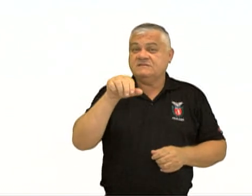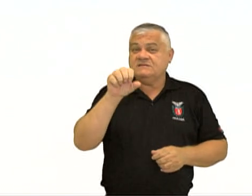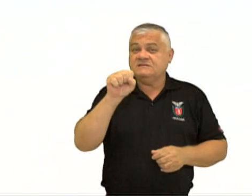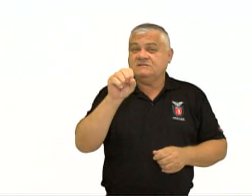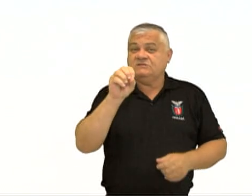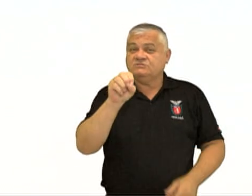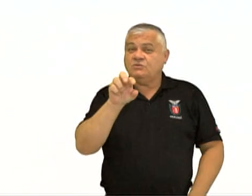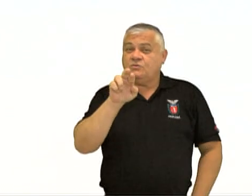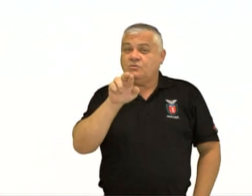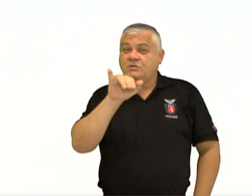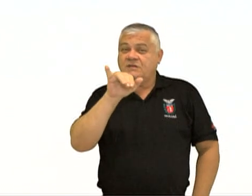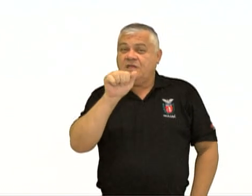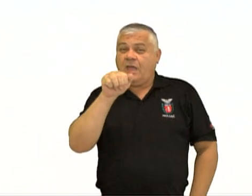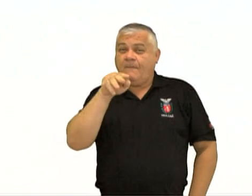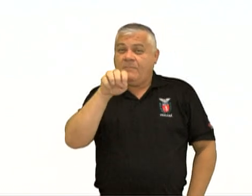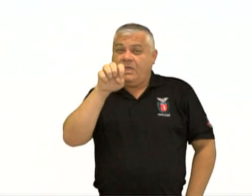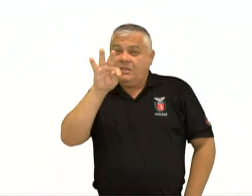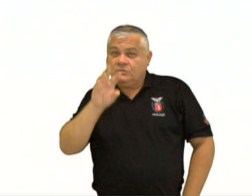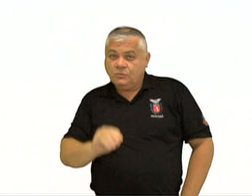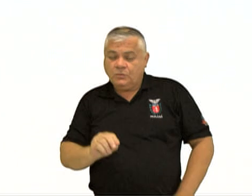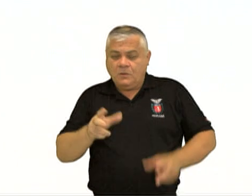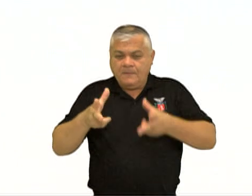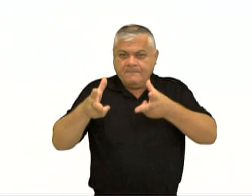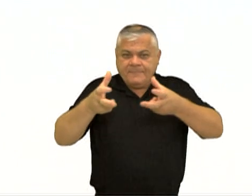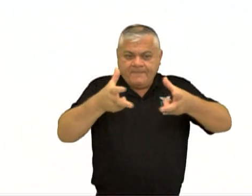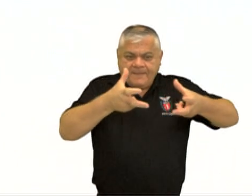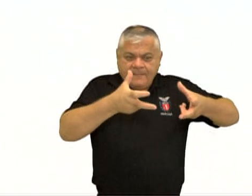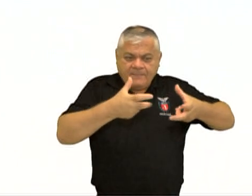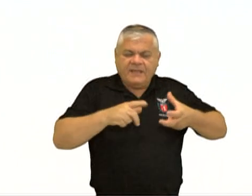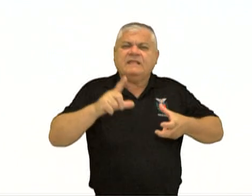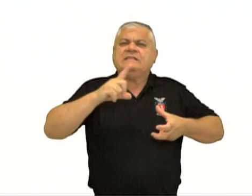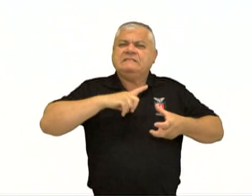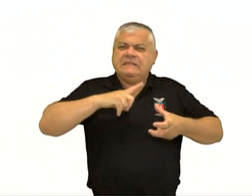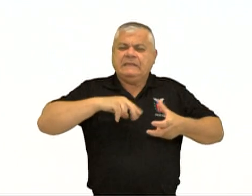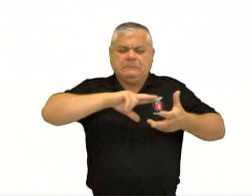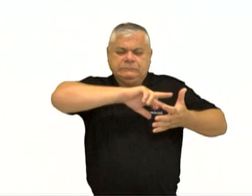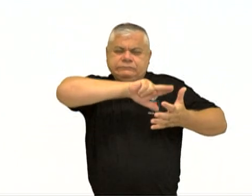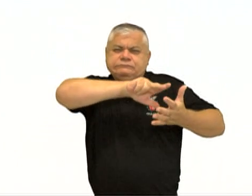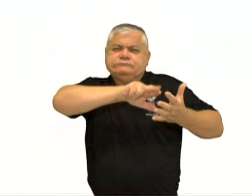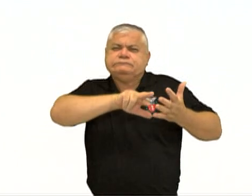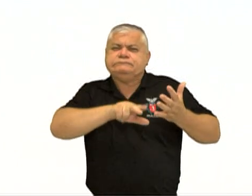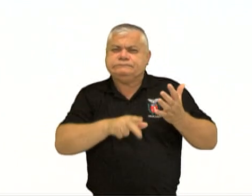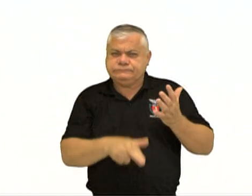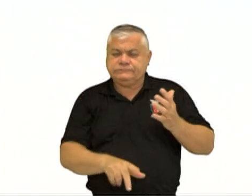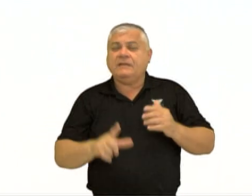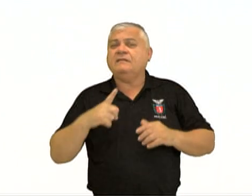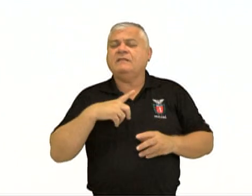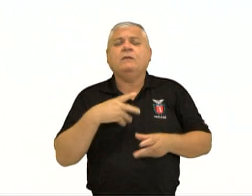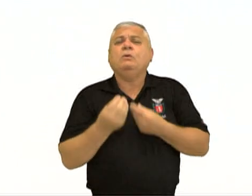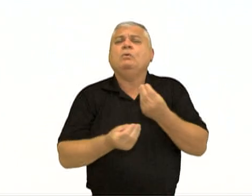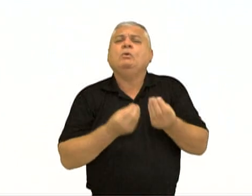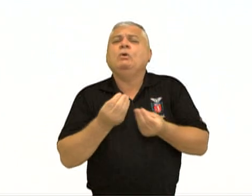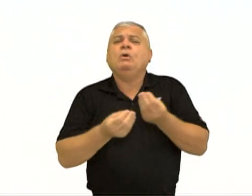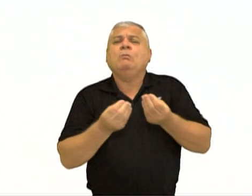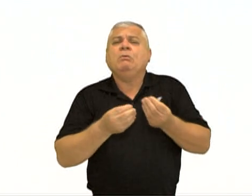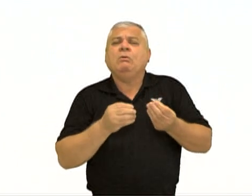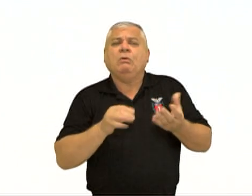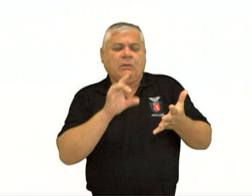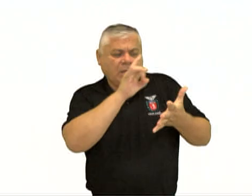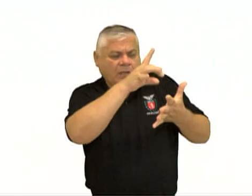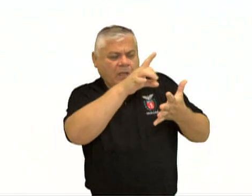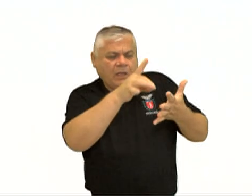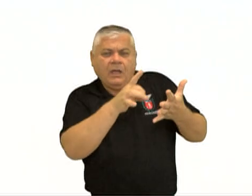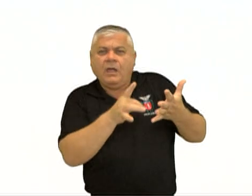além dos equipamentos fotográficos, nós temos uma série de sensores. E como que esses sensores funcionam?